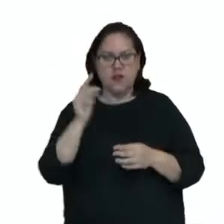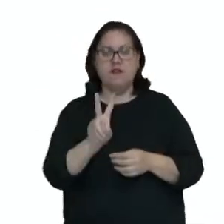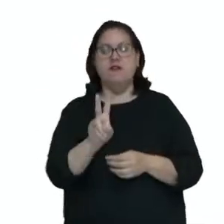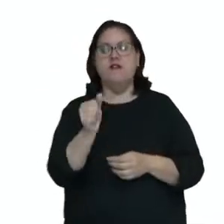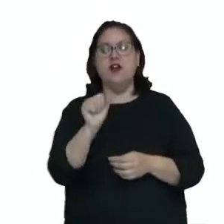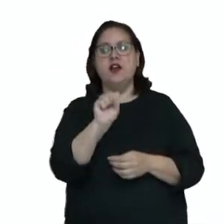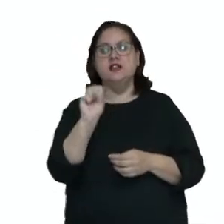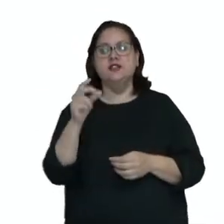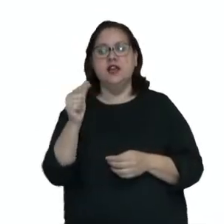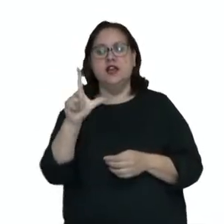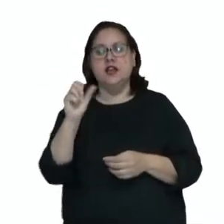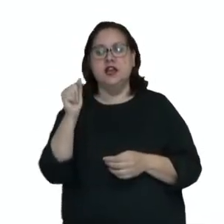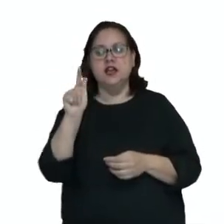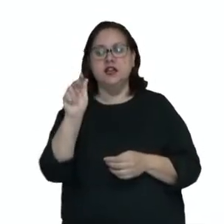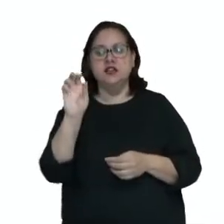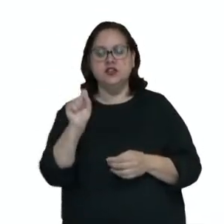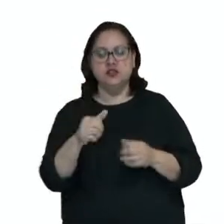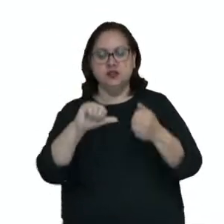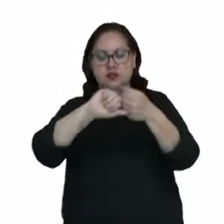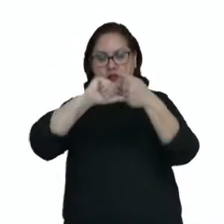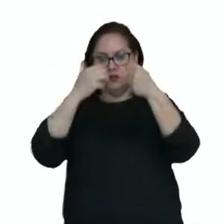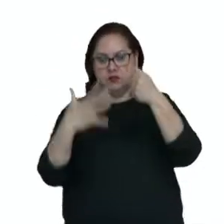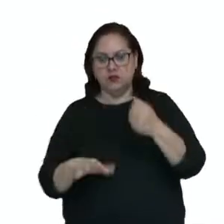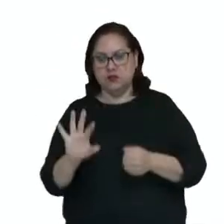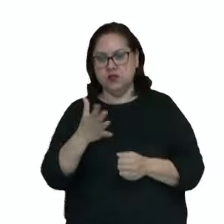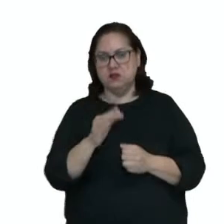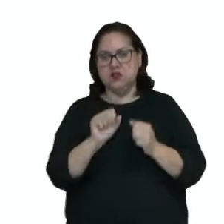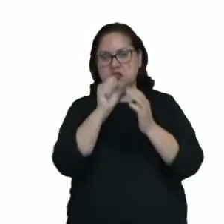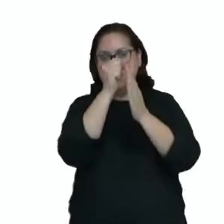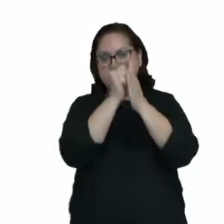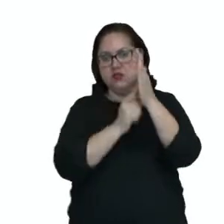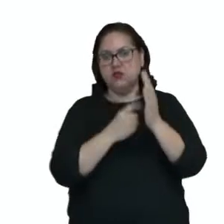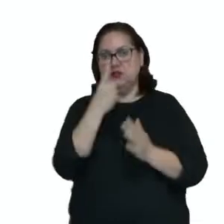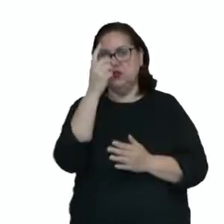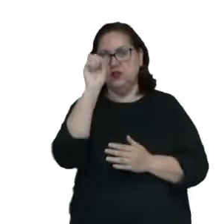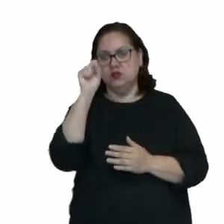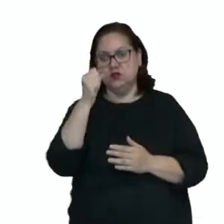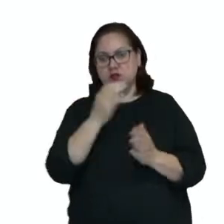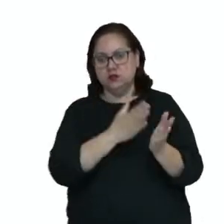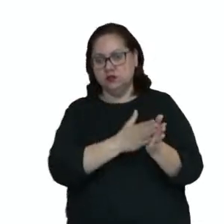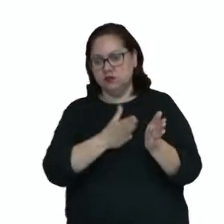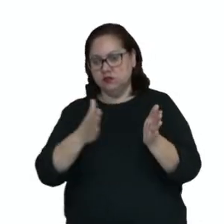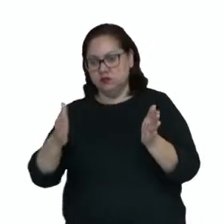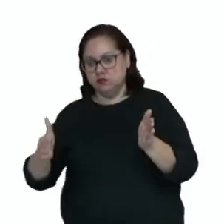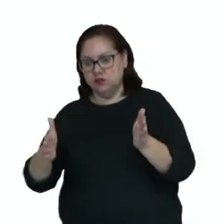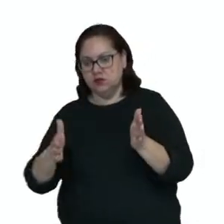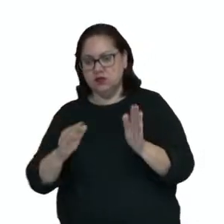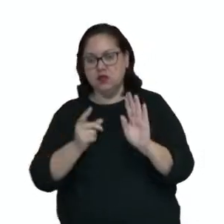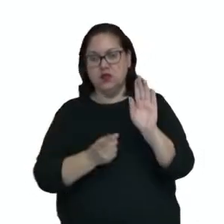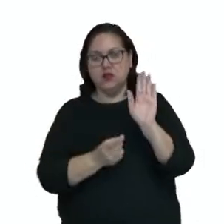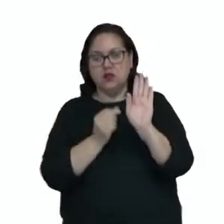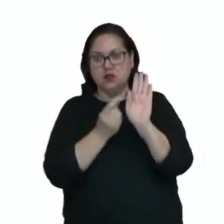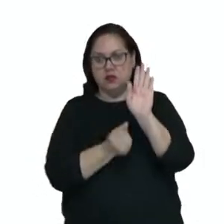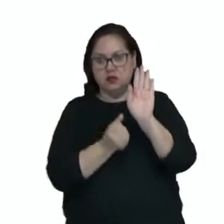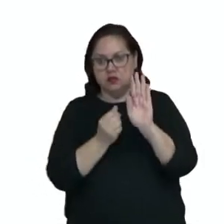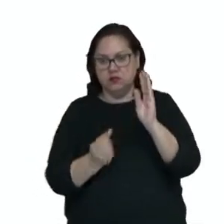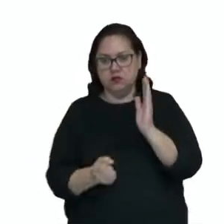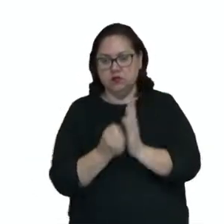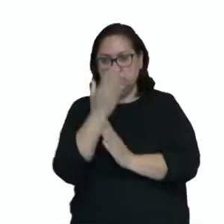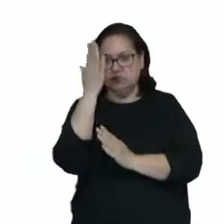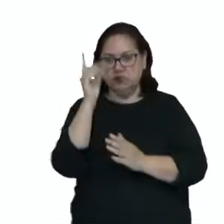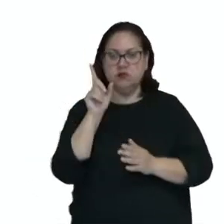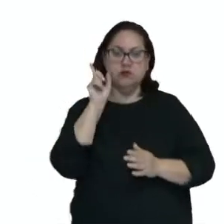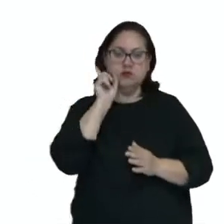vassalagem. A democracia só foi retomada por volta do século XVIII, durante as revoluções burguesas que eclodiram nos